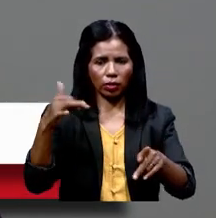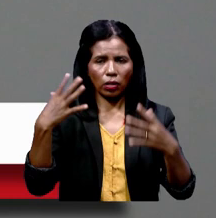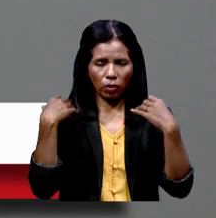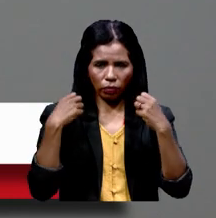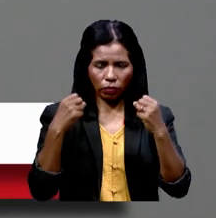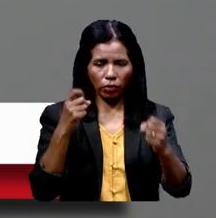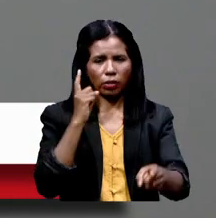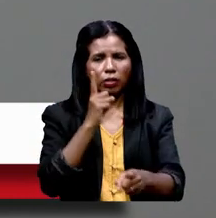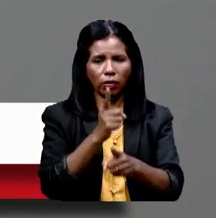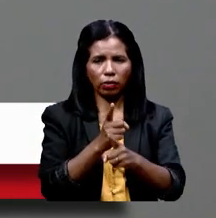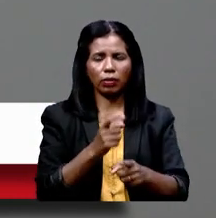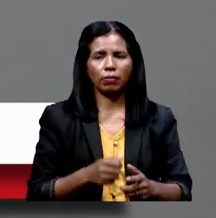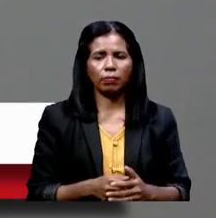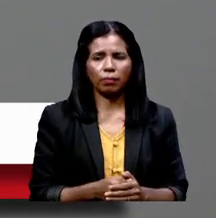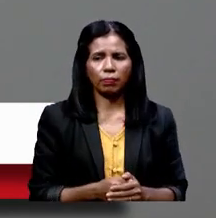Liu,